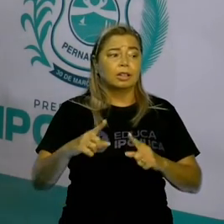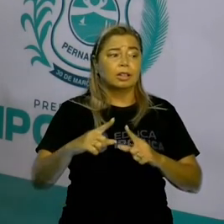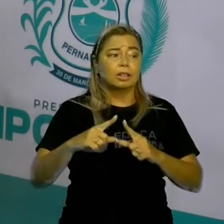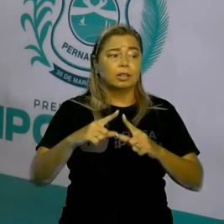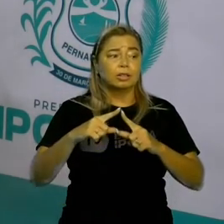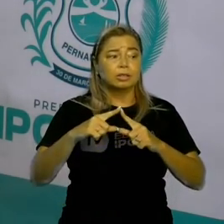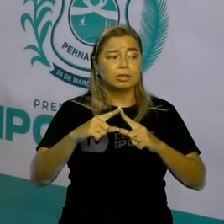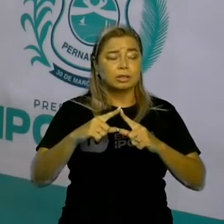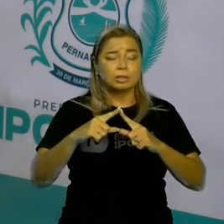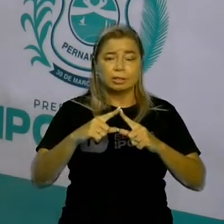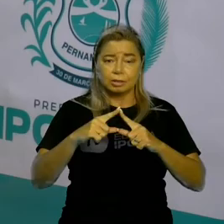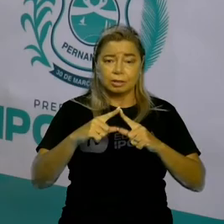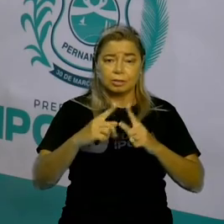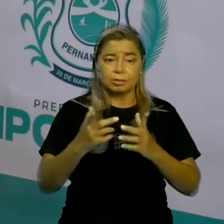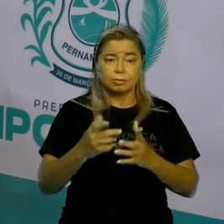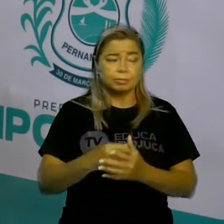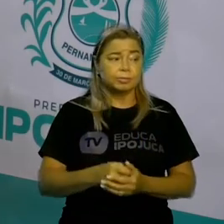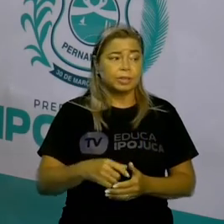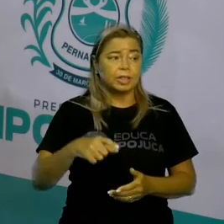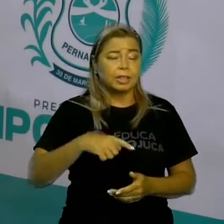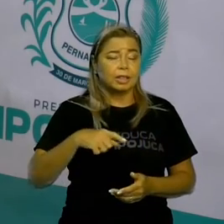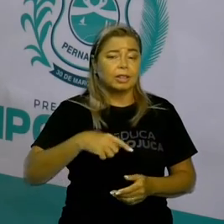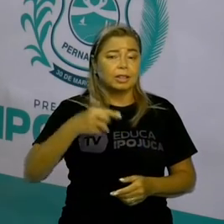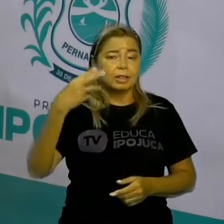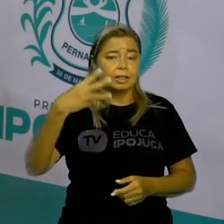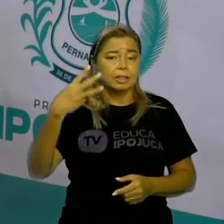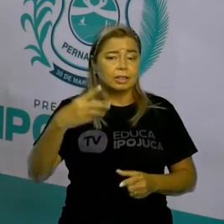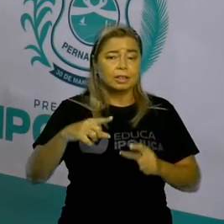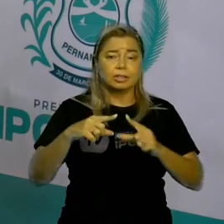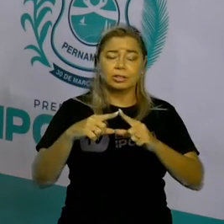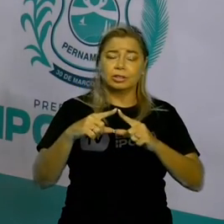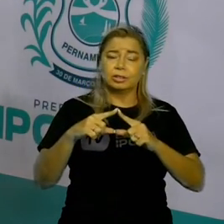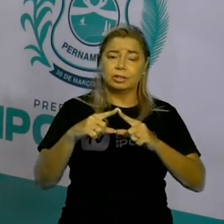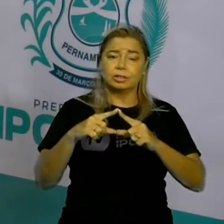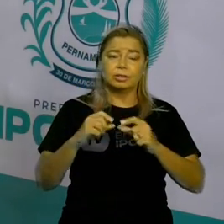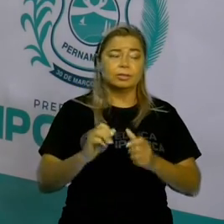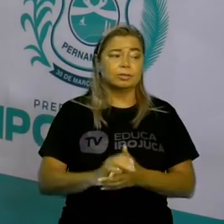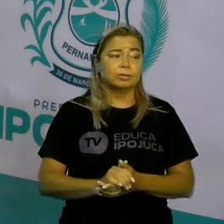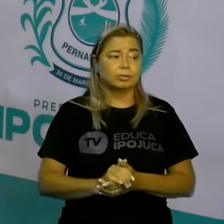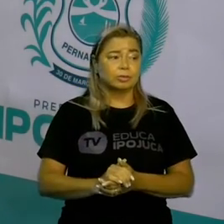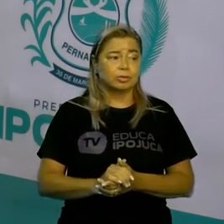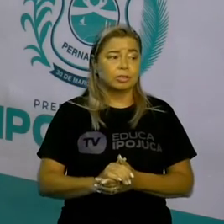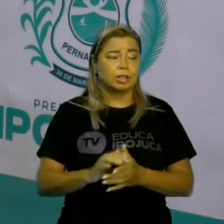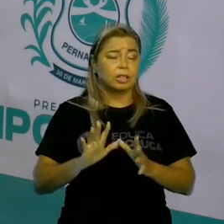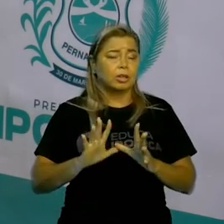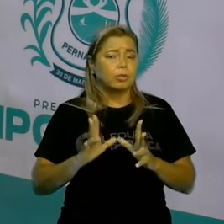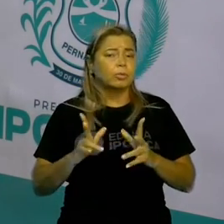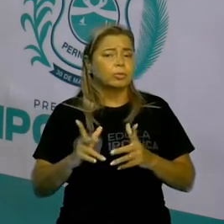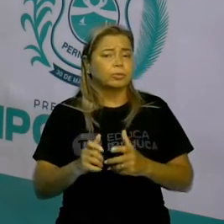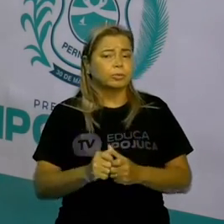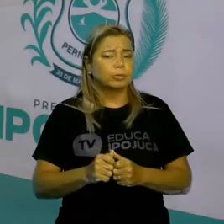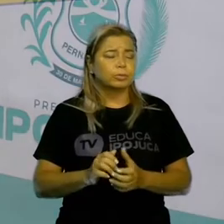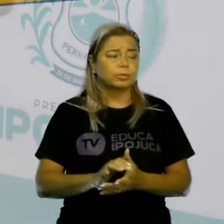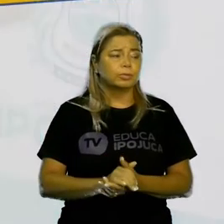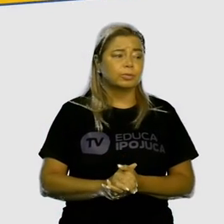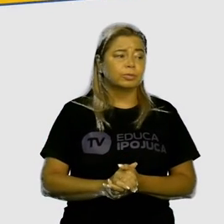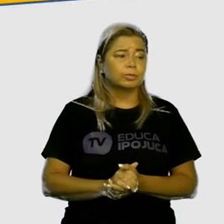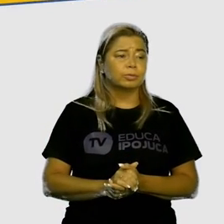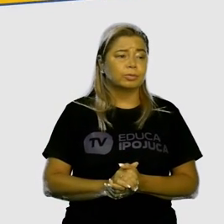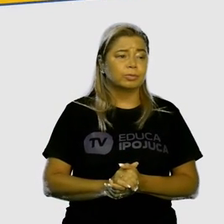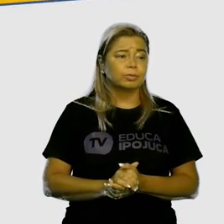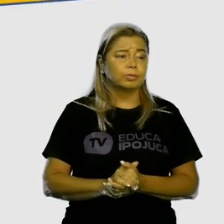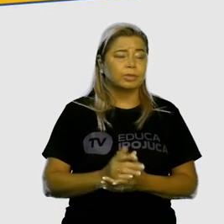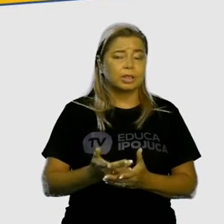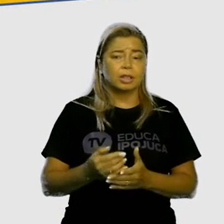Lembrando aqui, a gente tem 3 triângulos, né, no total de eventos, um